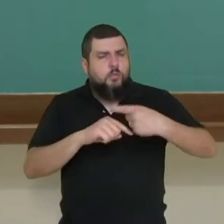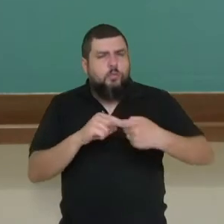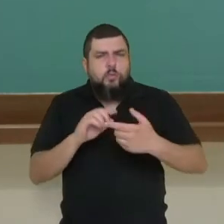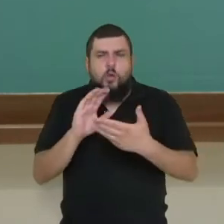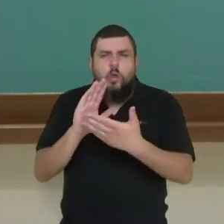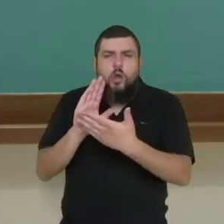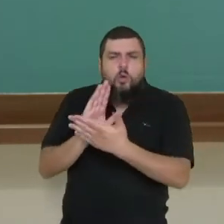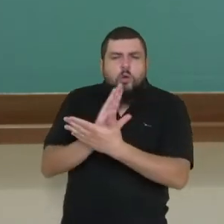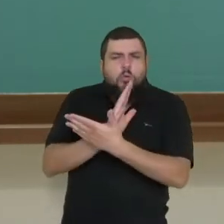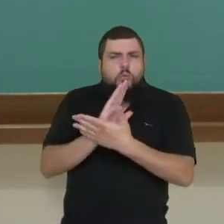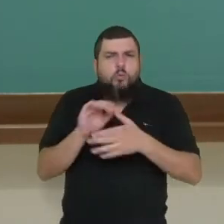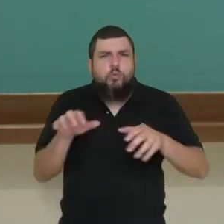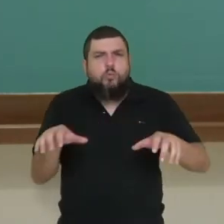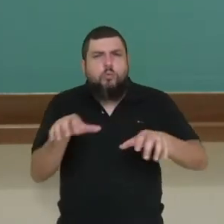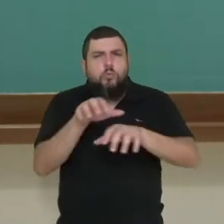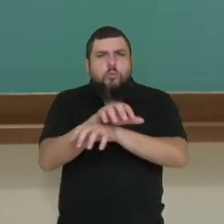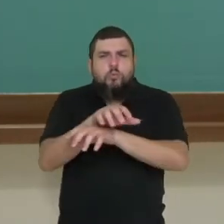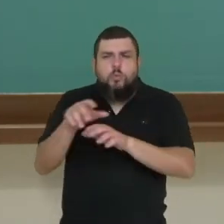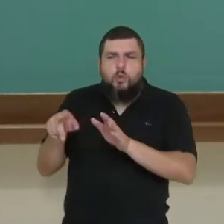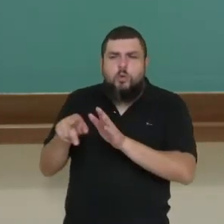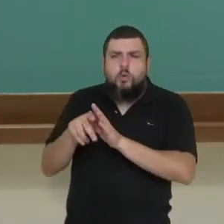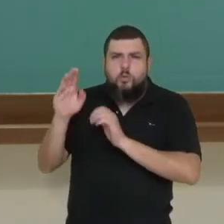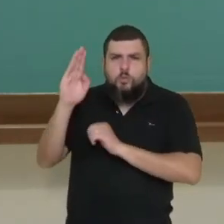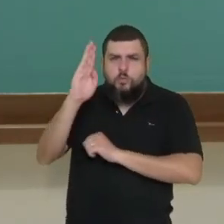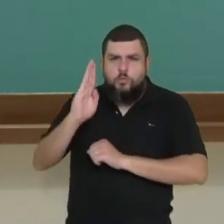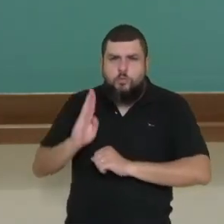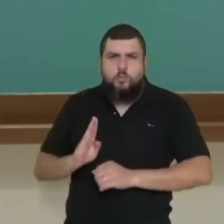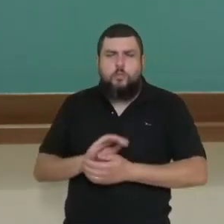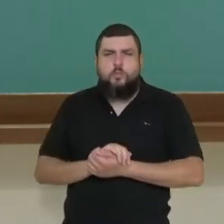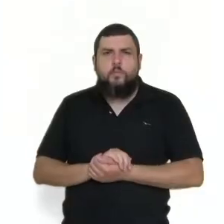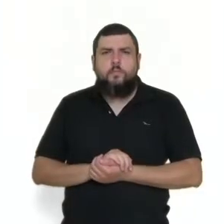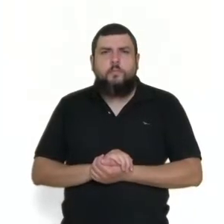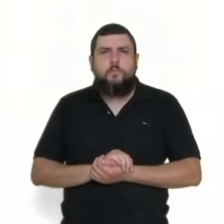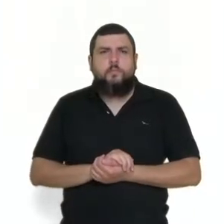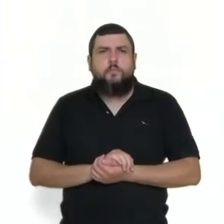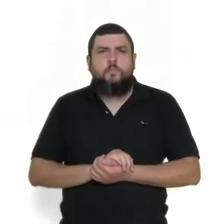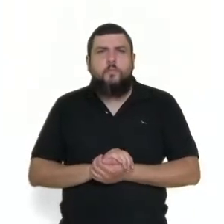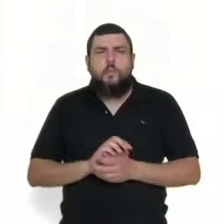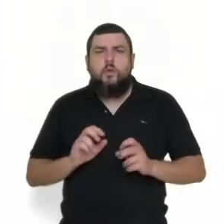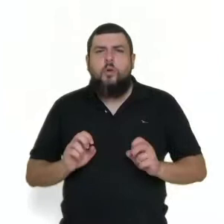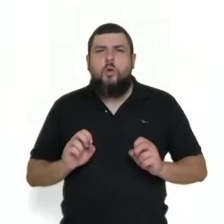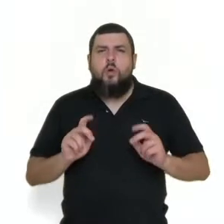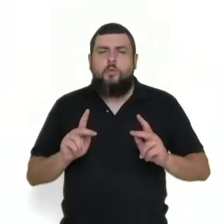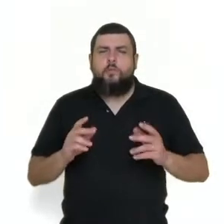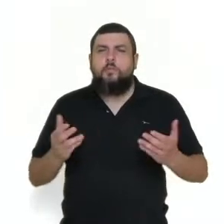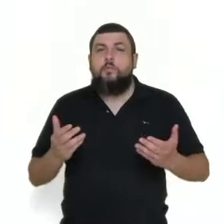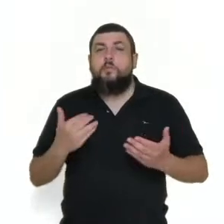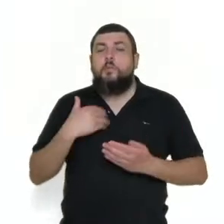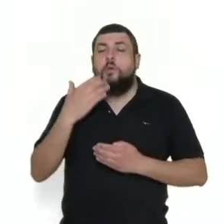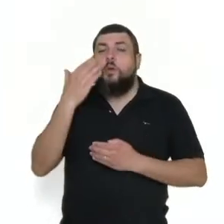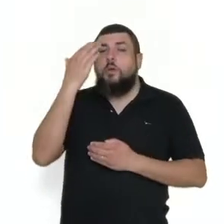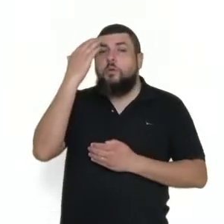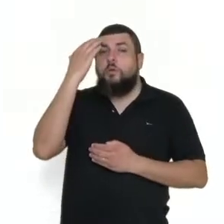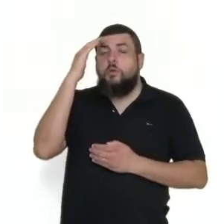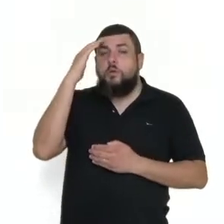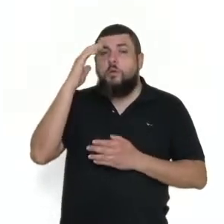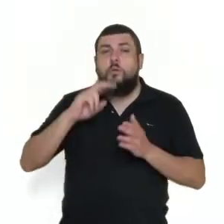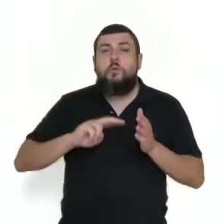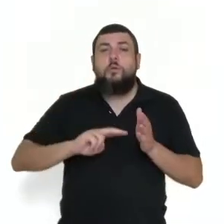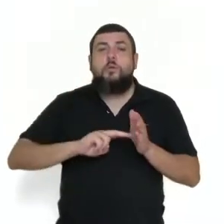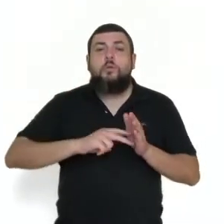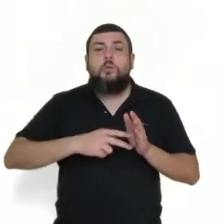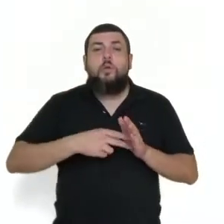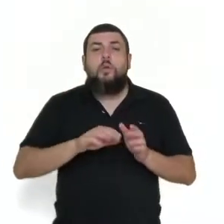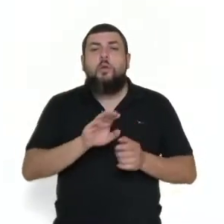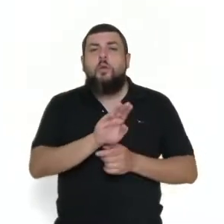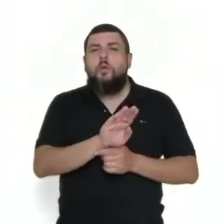né? Mas de um modo geral para a gente entender aqui. Então, a ideia é compreender a definição de biomas e também conhecer os